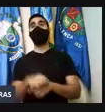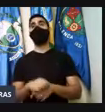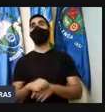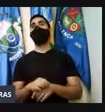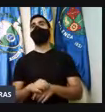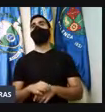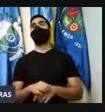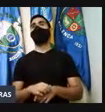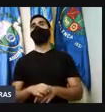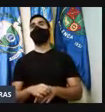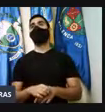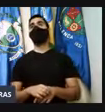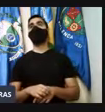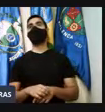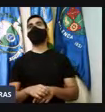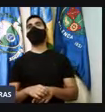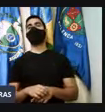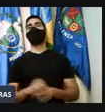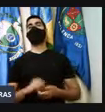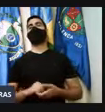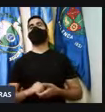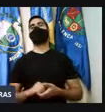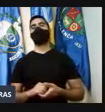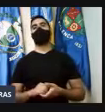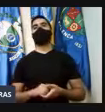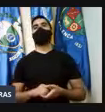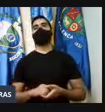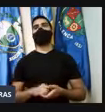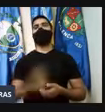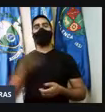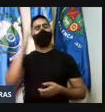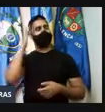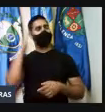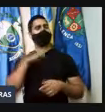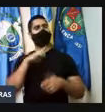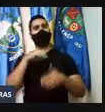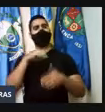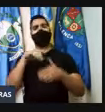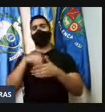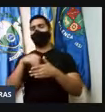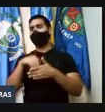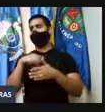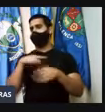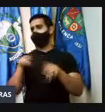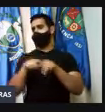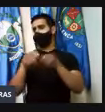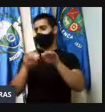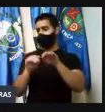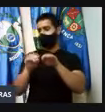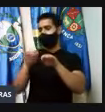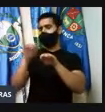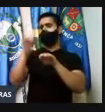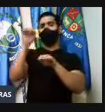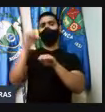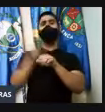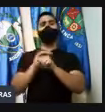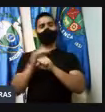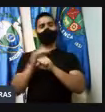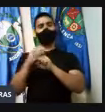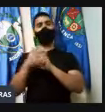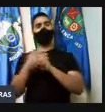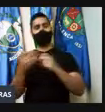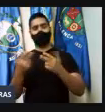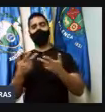vezes, essa política que foi feita, que fez aumentar a quantidade dessas doenças que está acontecendo